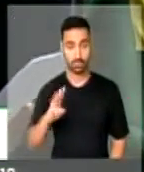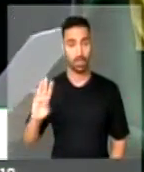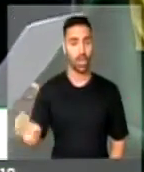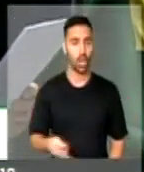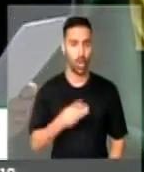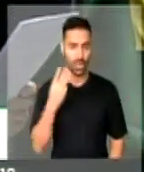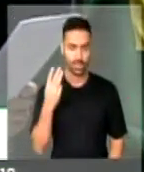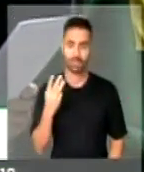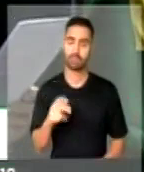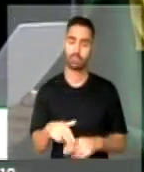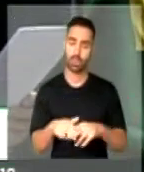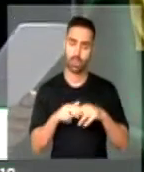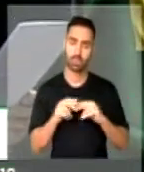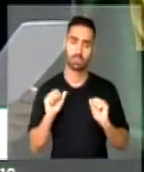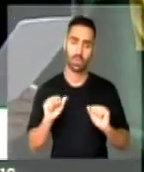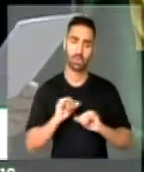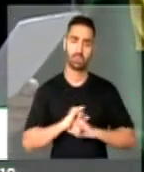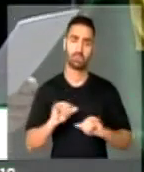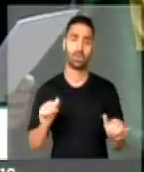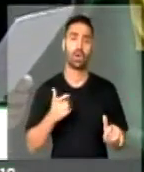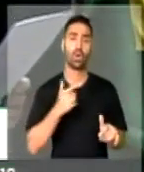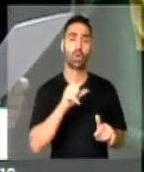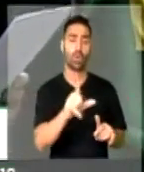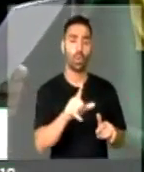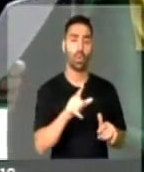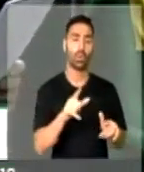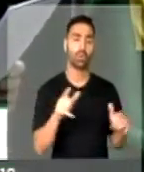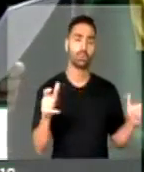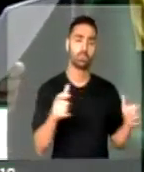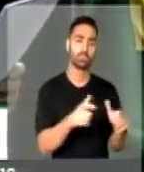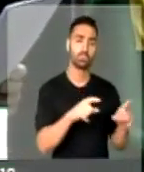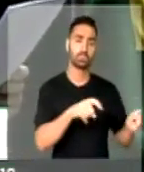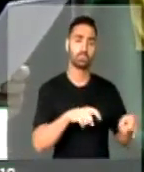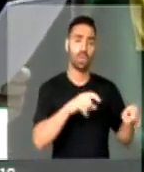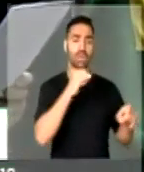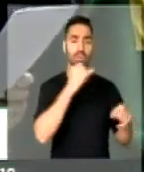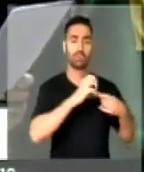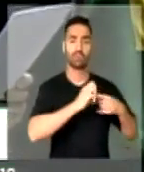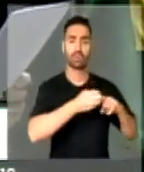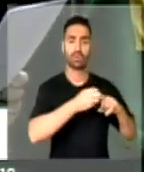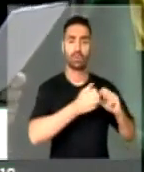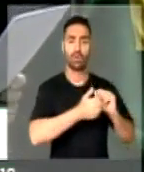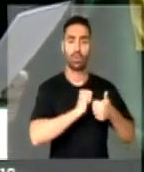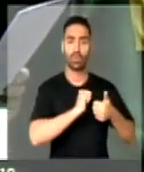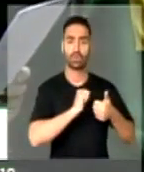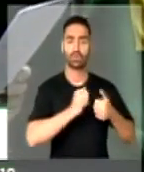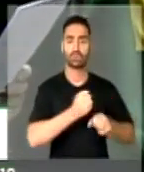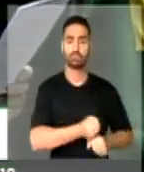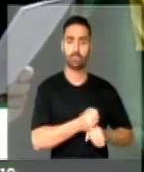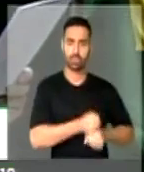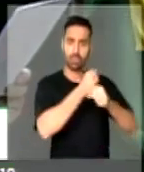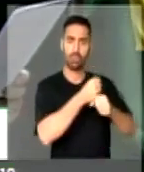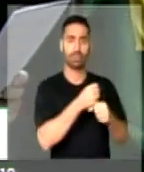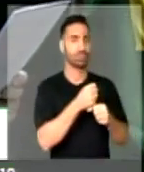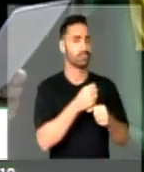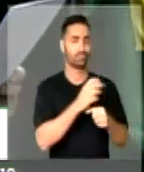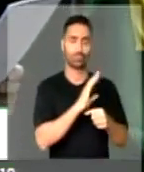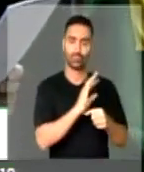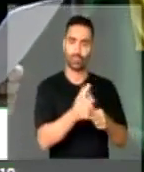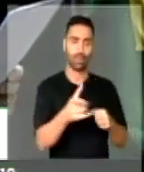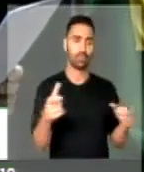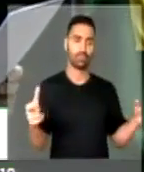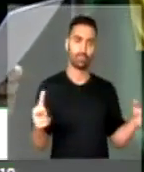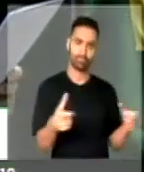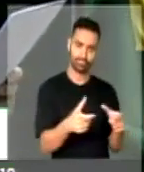poderíamos dizer que outras culturas encolheram, diminuíram, como é o caso do feijão, do arroz, da mandioca, que perderam